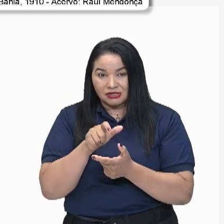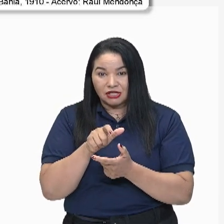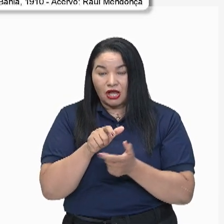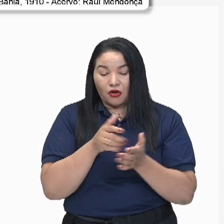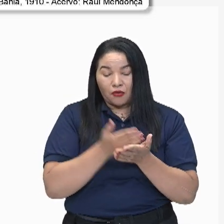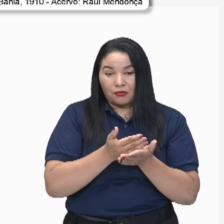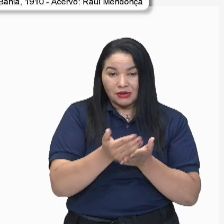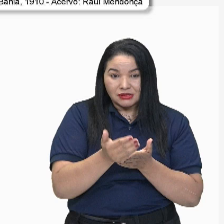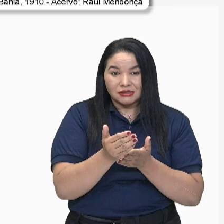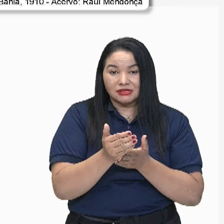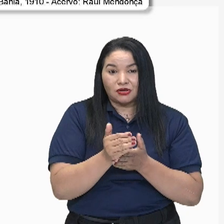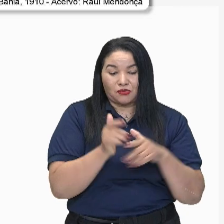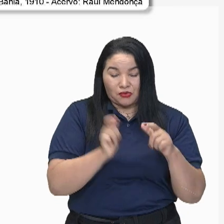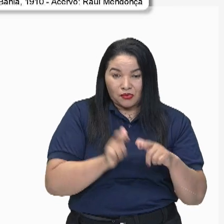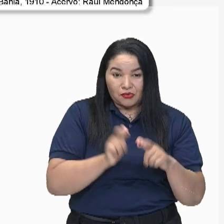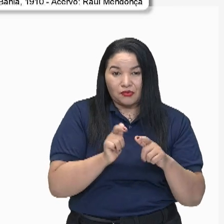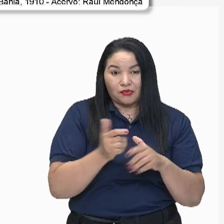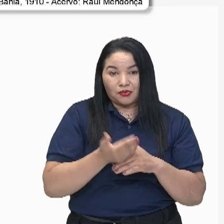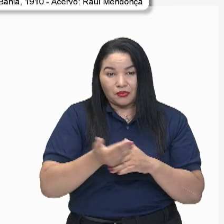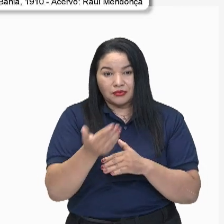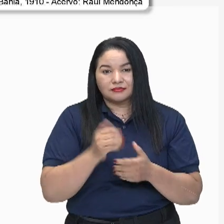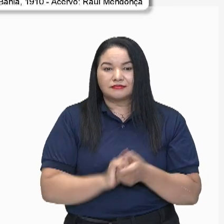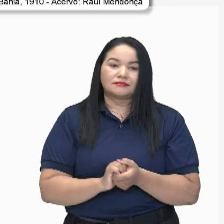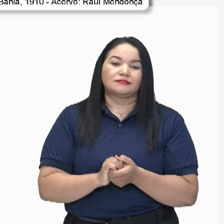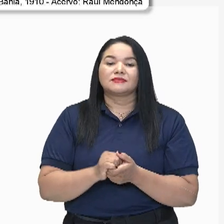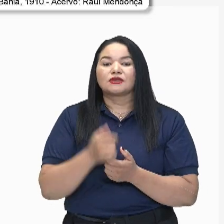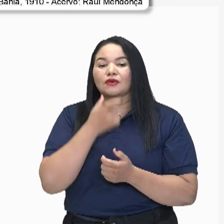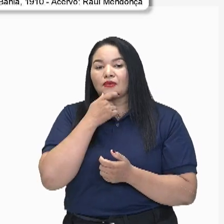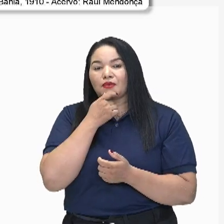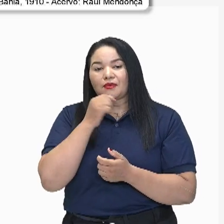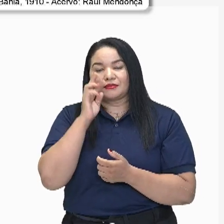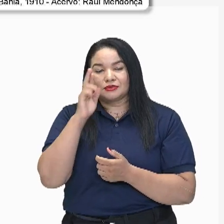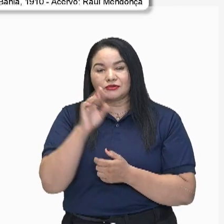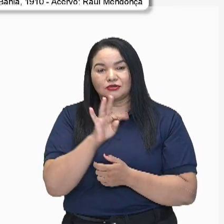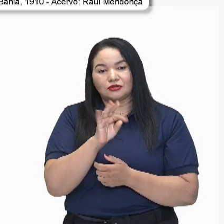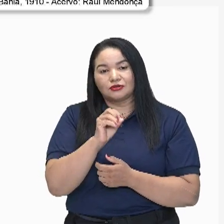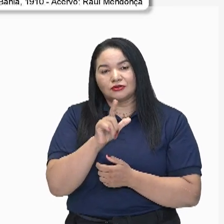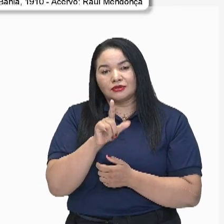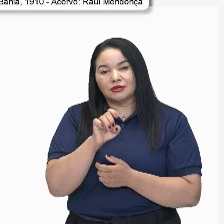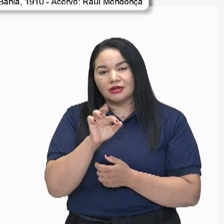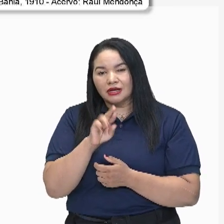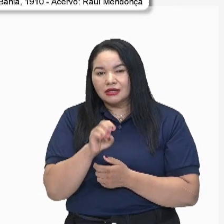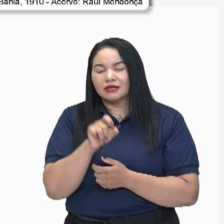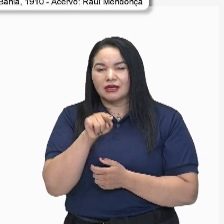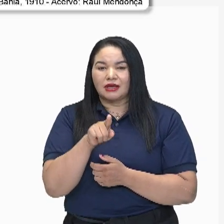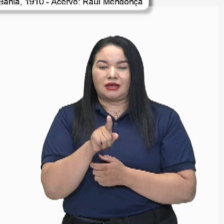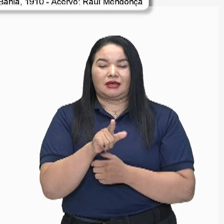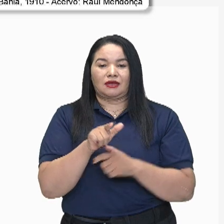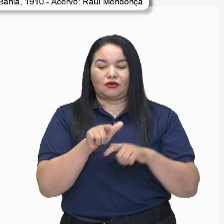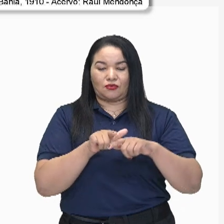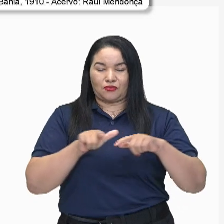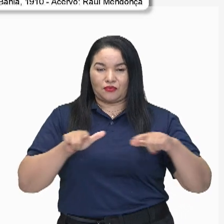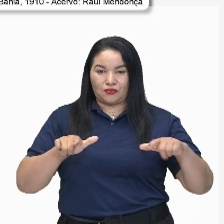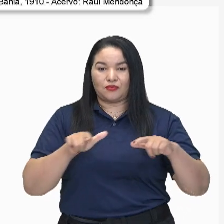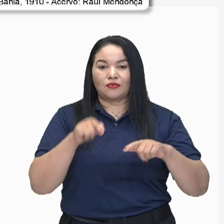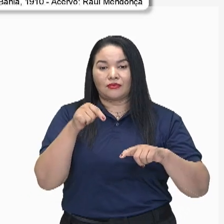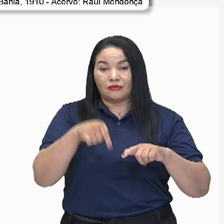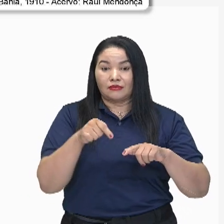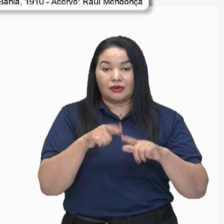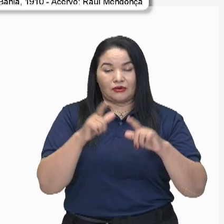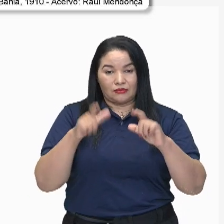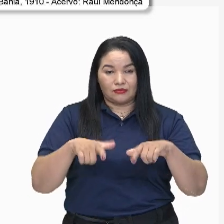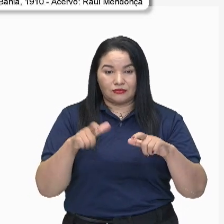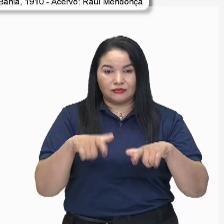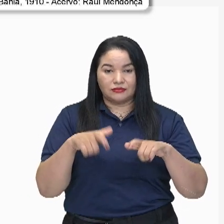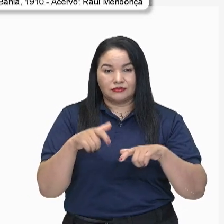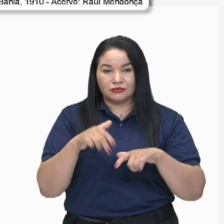regionalismo nesse trecho. Então eu tenho ali, o senhor tolere, isto é o sertão. Estão falando tudo que está acontecendo aqui, isso é o